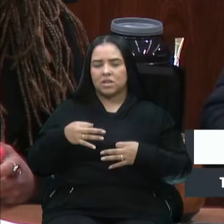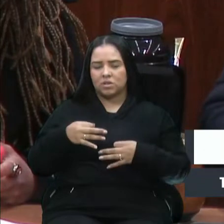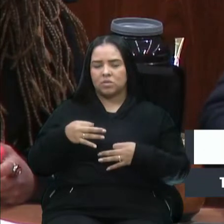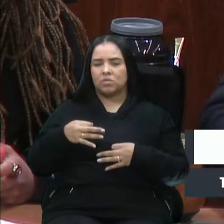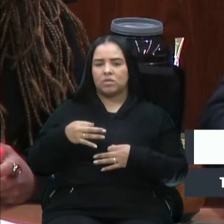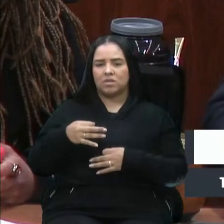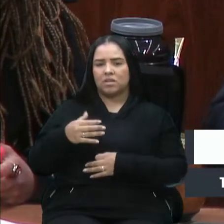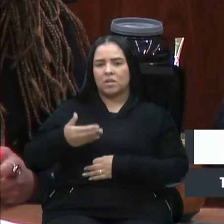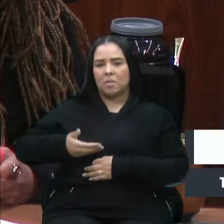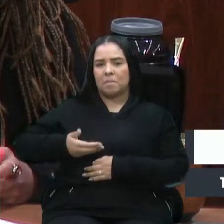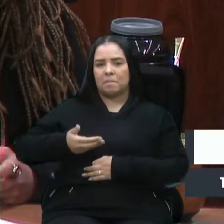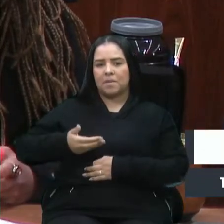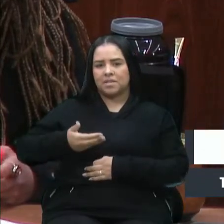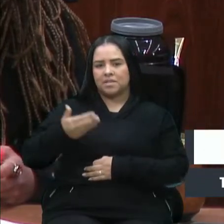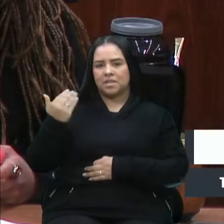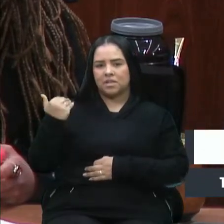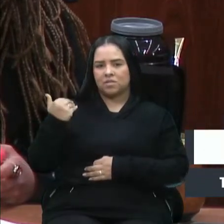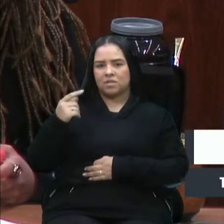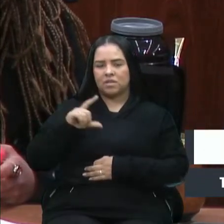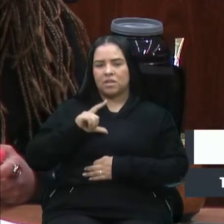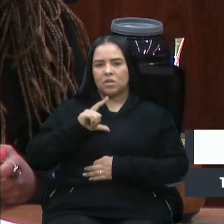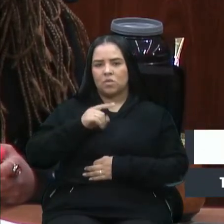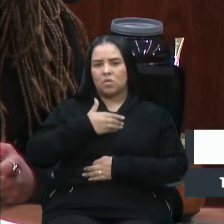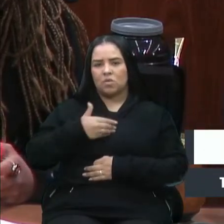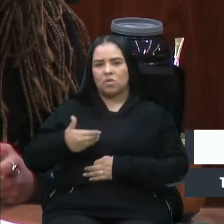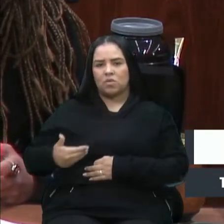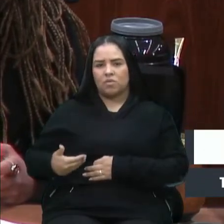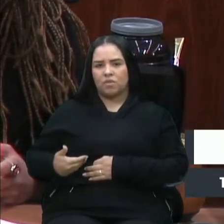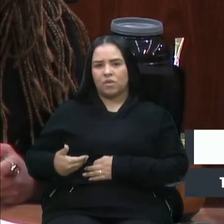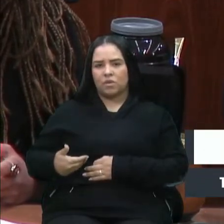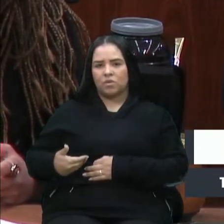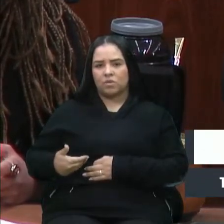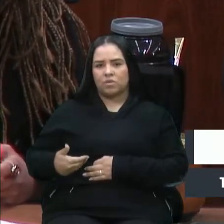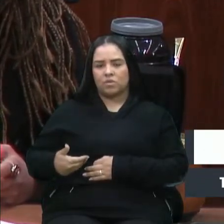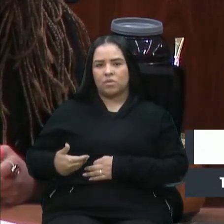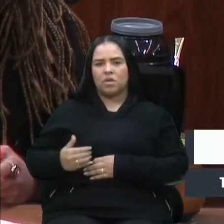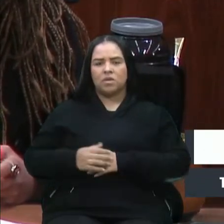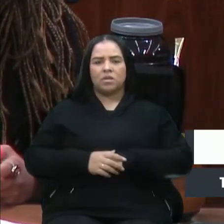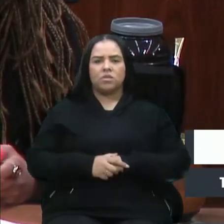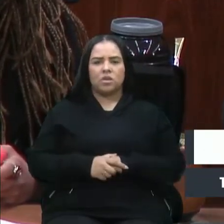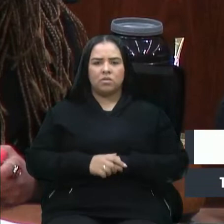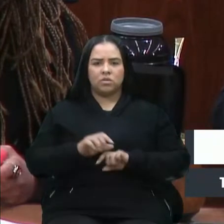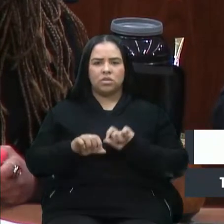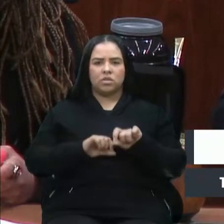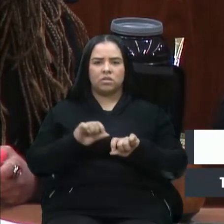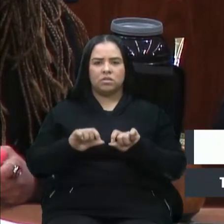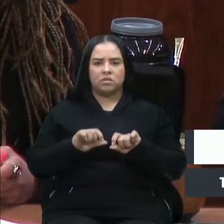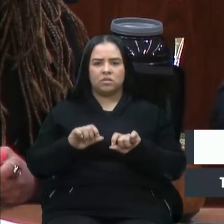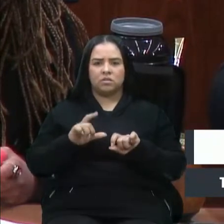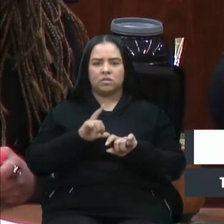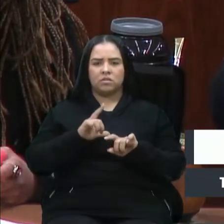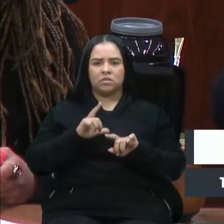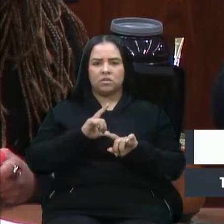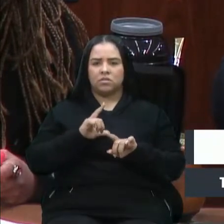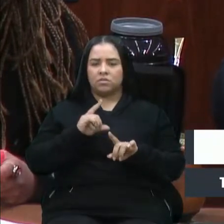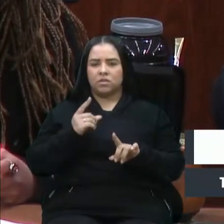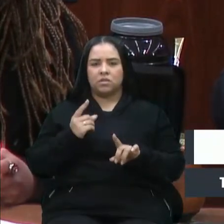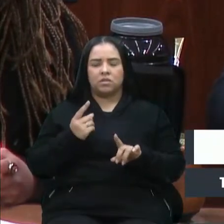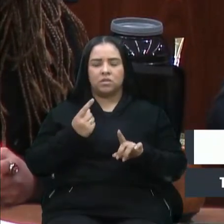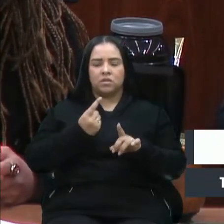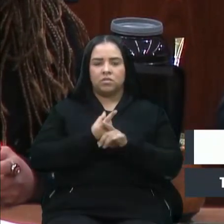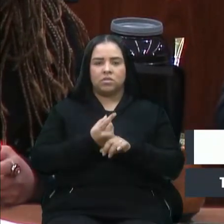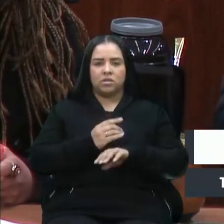era lá época do Governo Dilma mas o governo encontrou essa forma e eu deixo